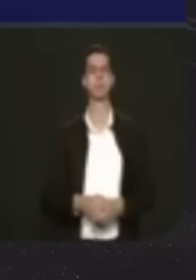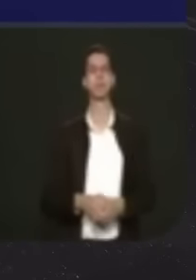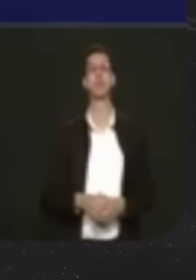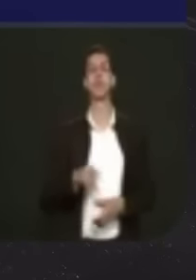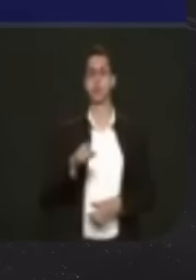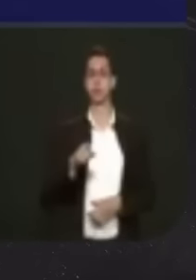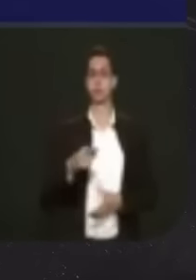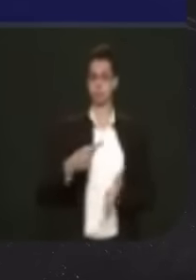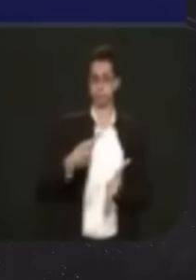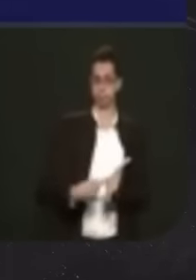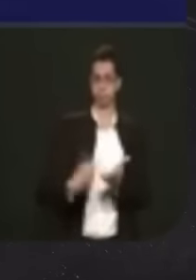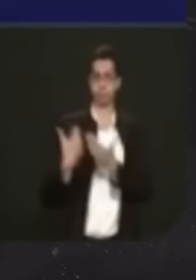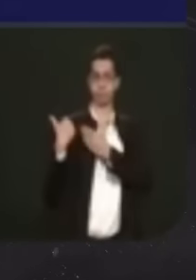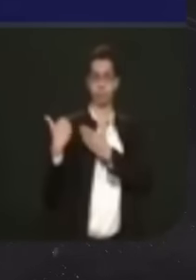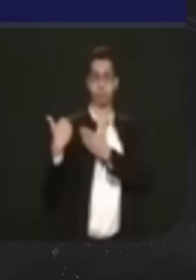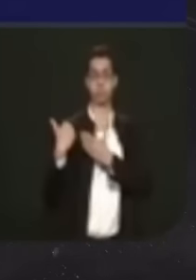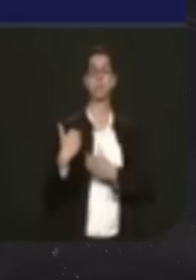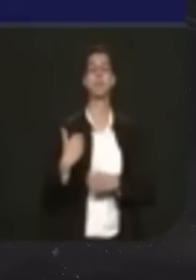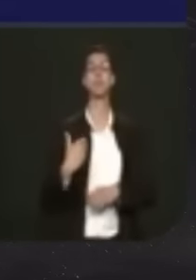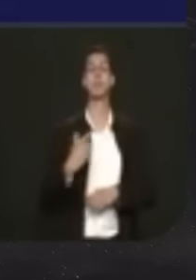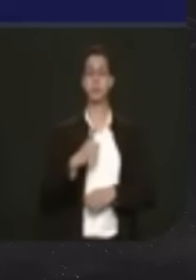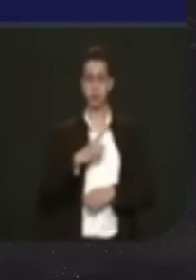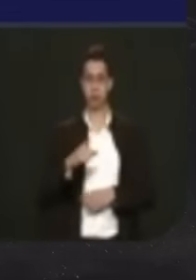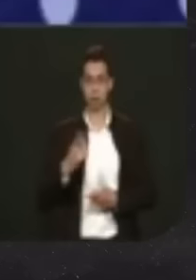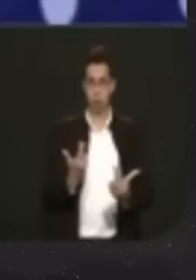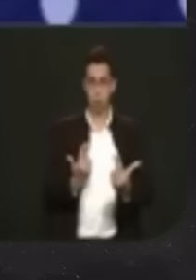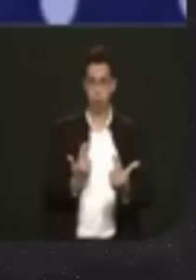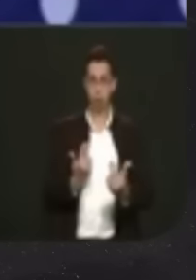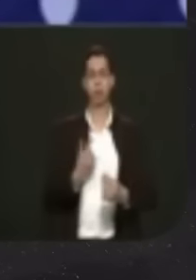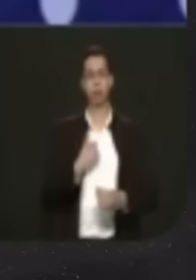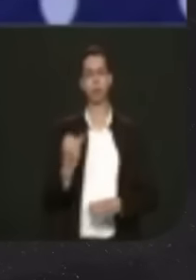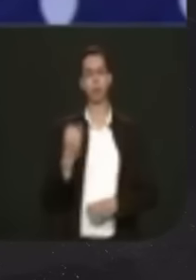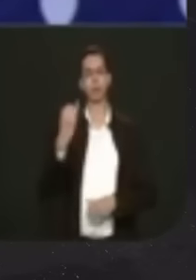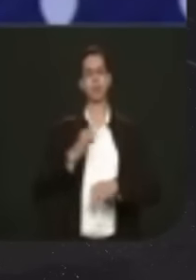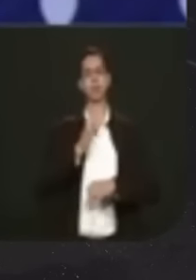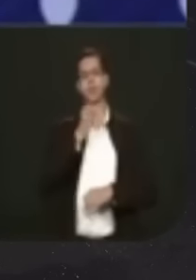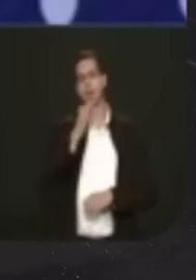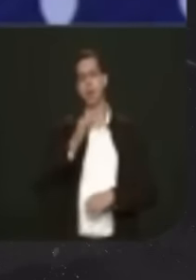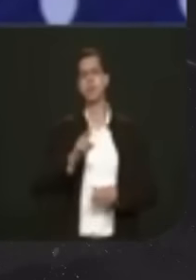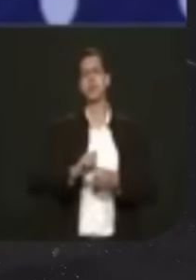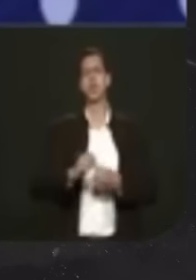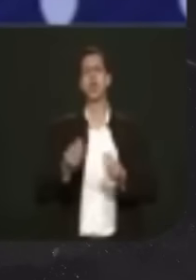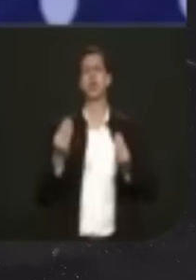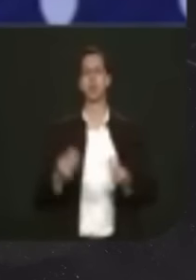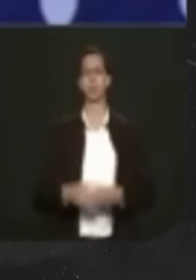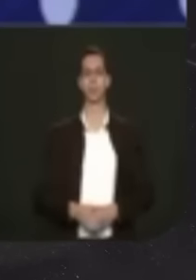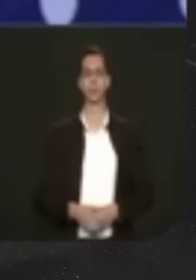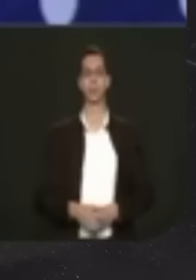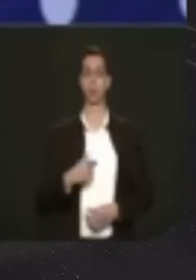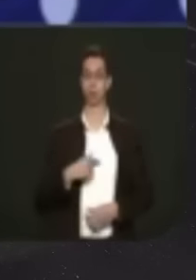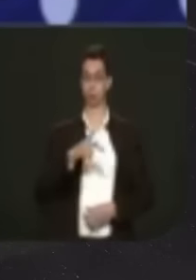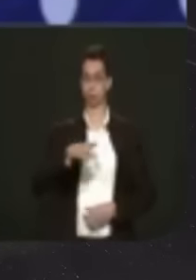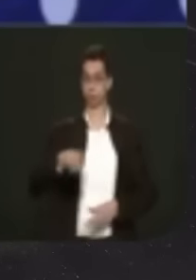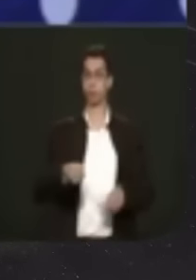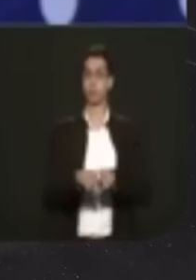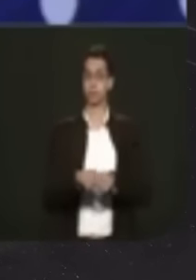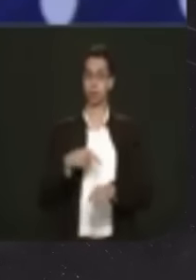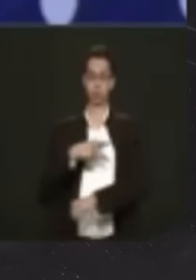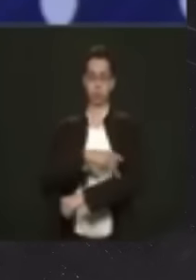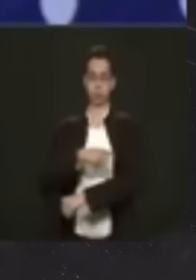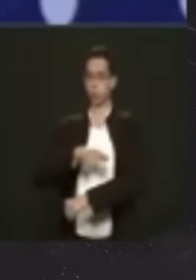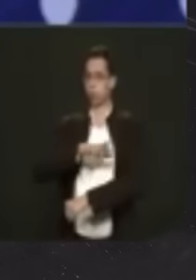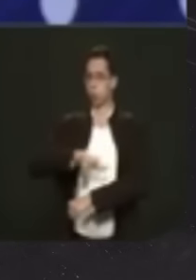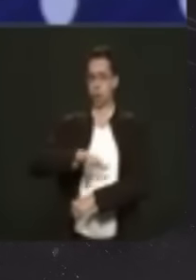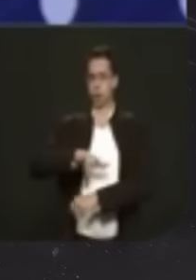e mais importante como fará isso eu sou professor também não sou pedagogo mas eu tenho 1.5